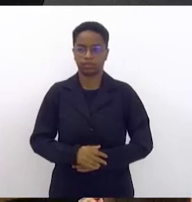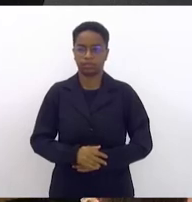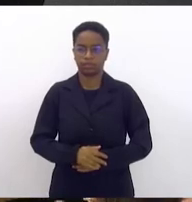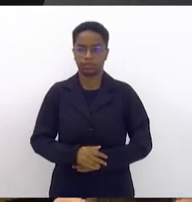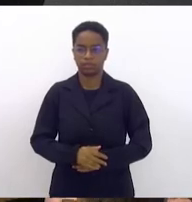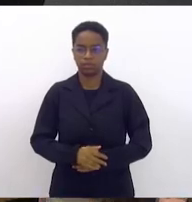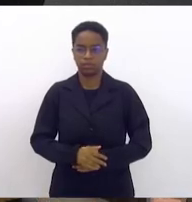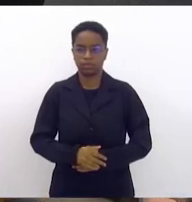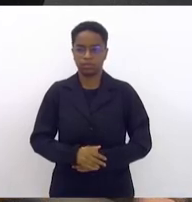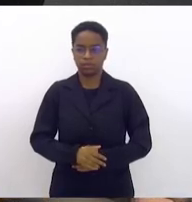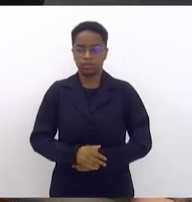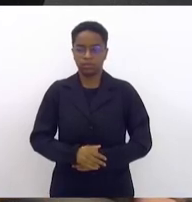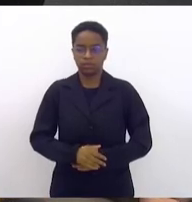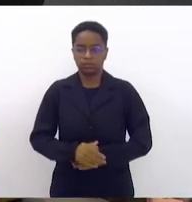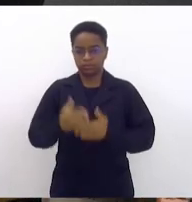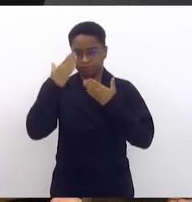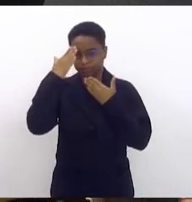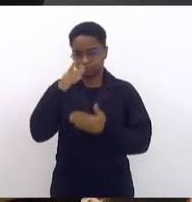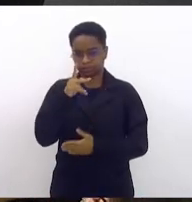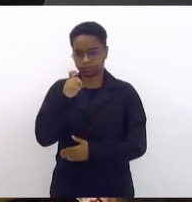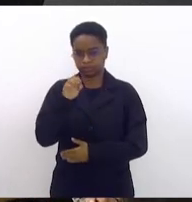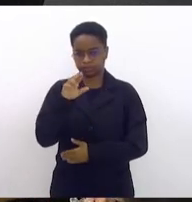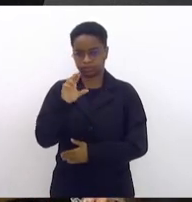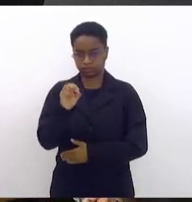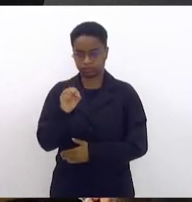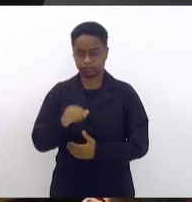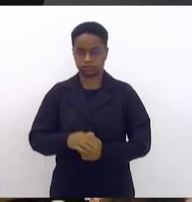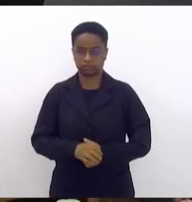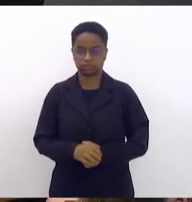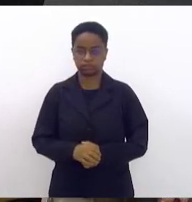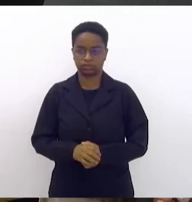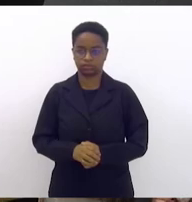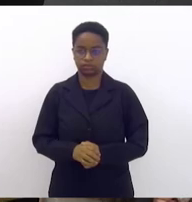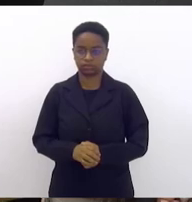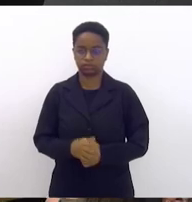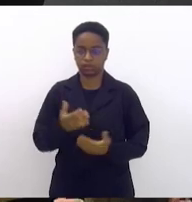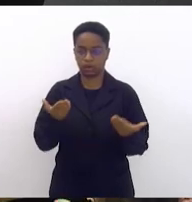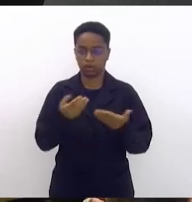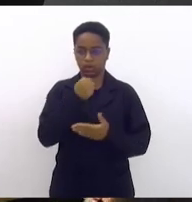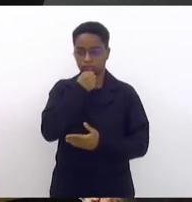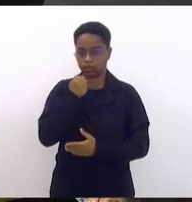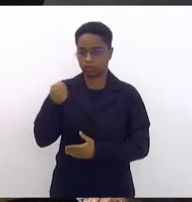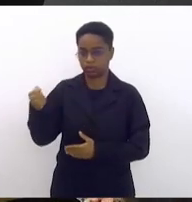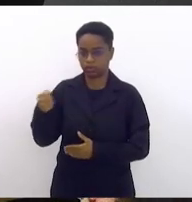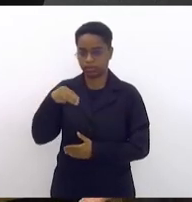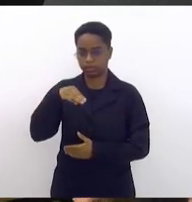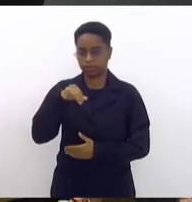obrigado obrigado Pedro agora com a